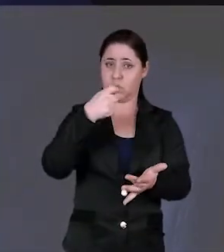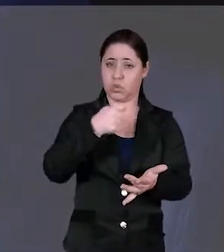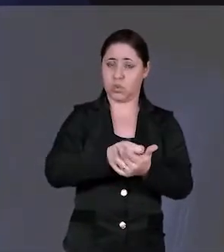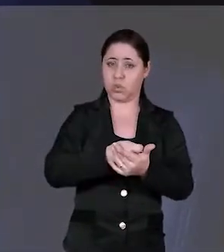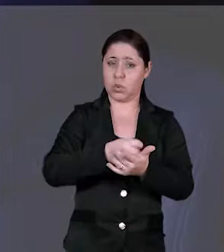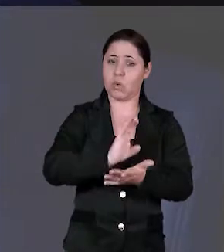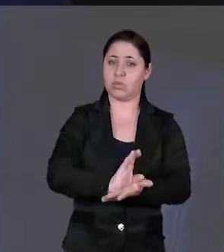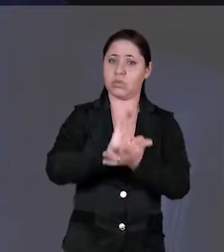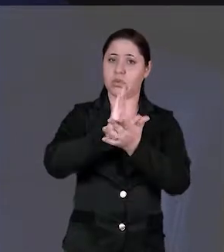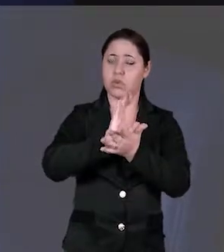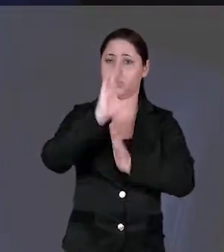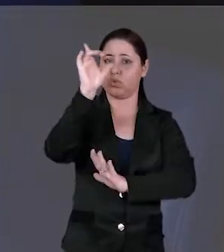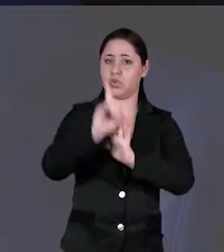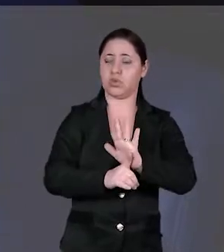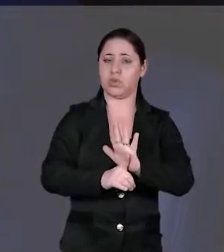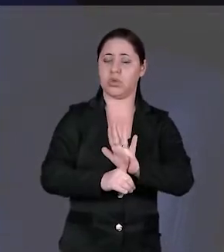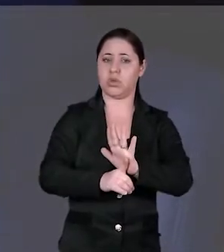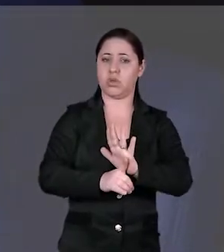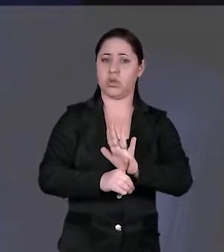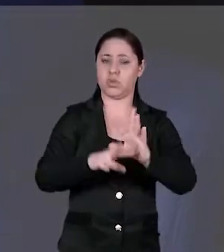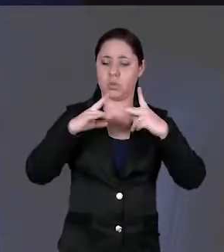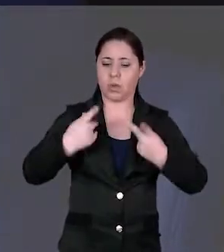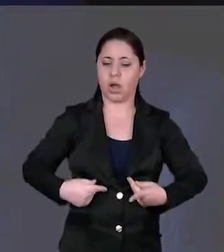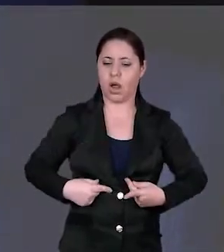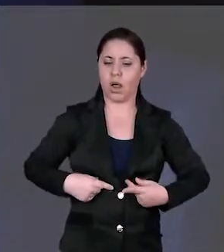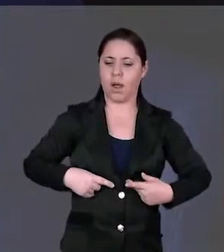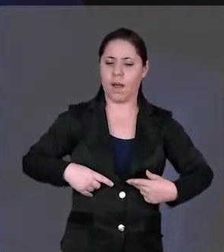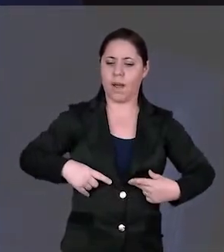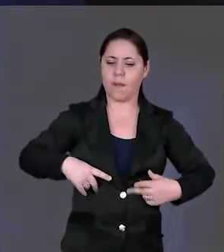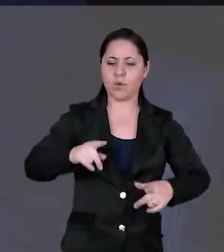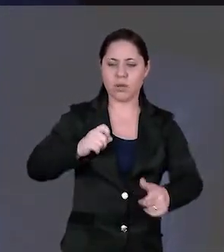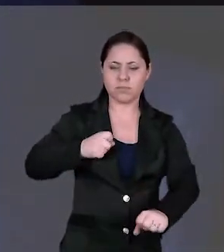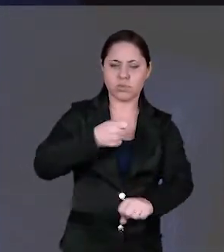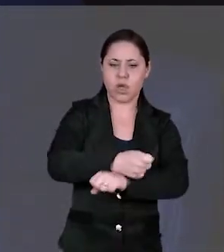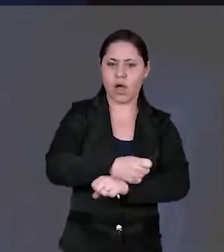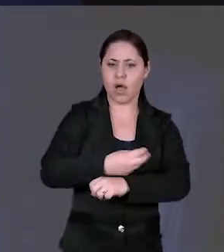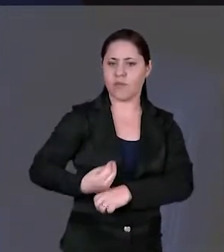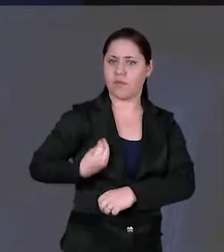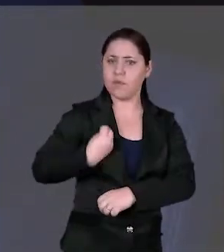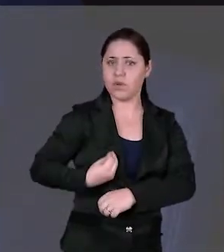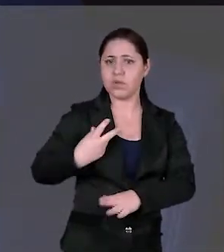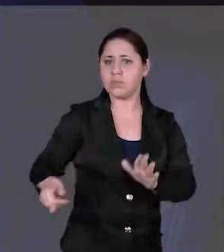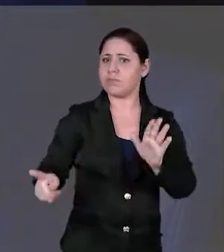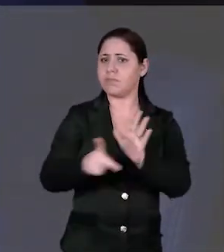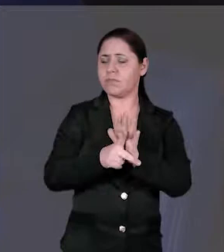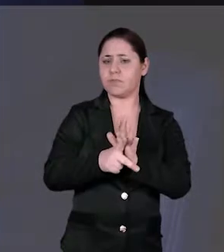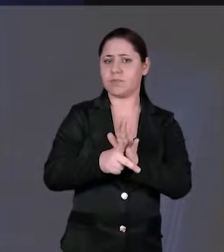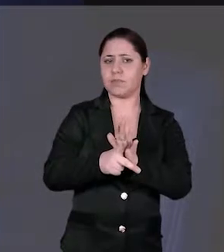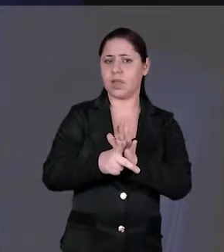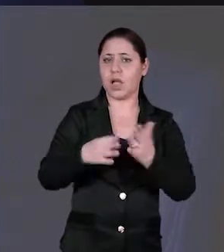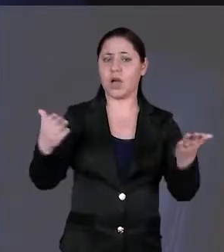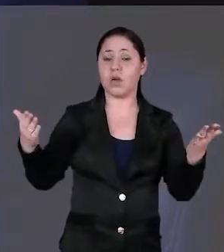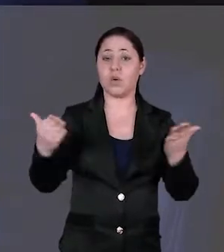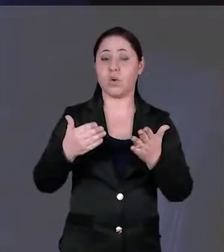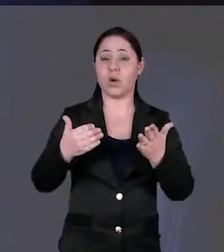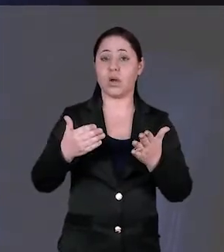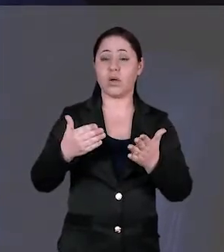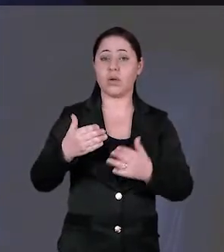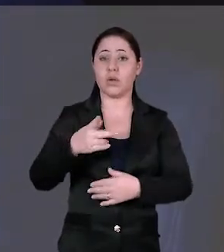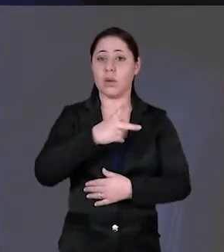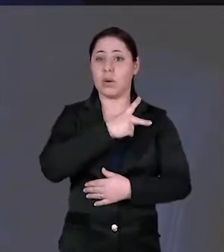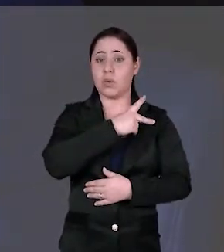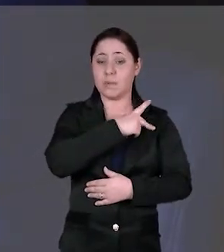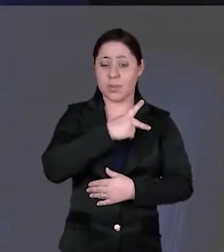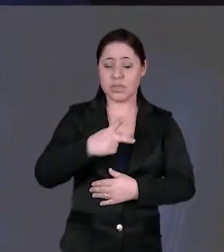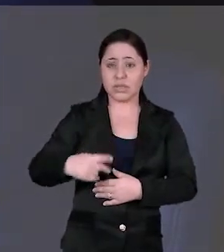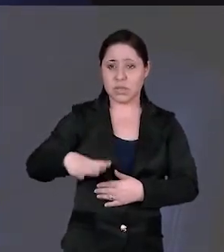liberdade da pessoa de ir e vir, e eu sempre questiono isso, que a liberdade, através da questão da Comissão de Direitos Humanos, é